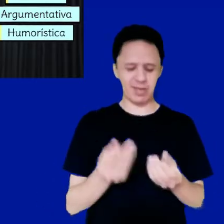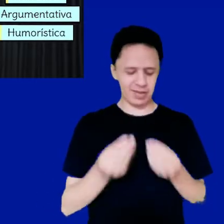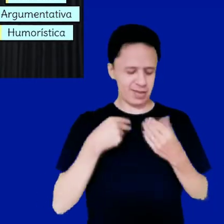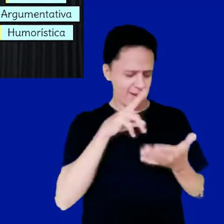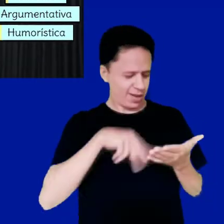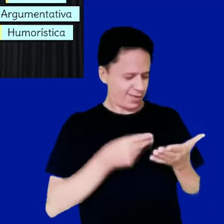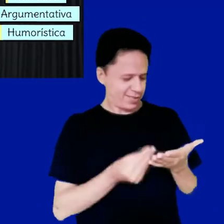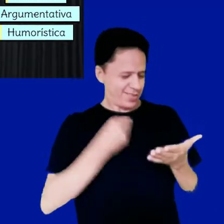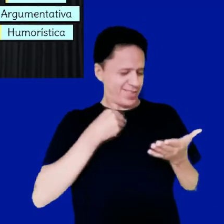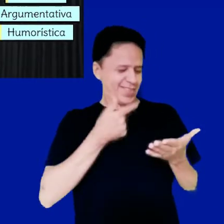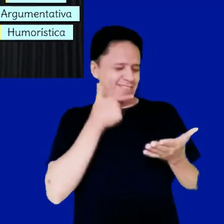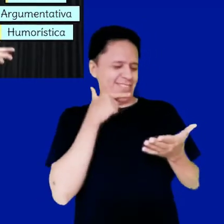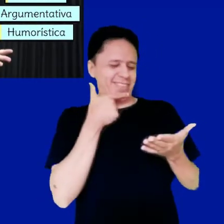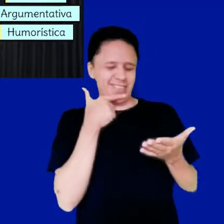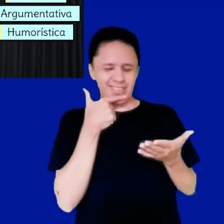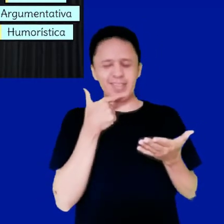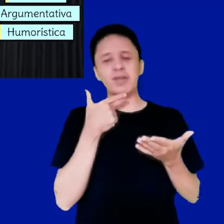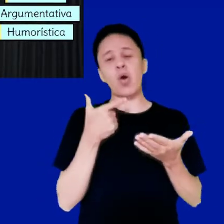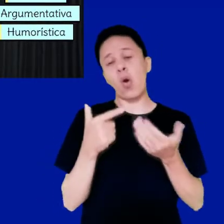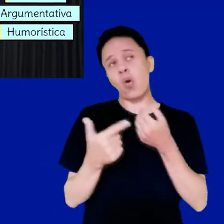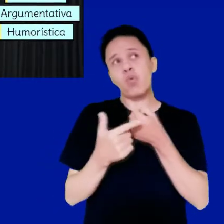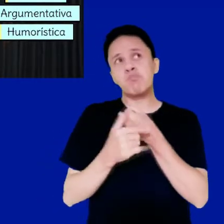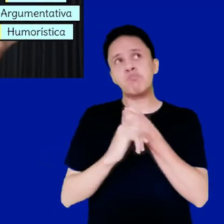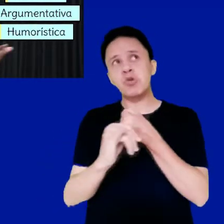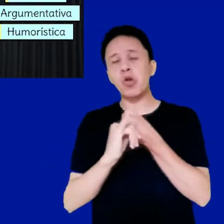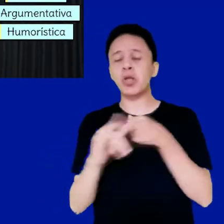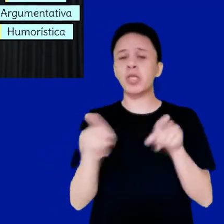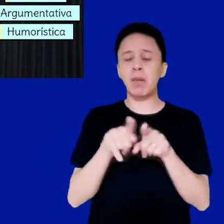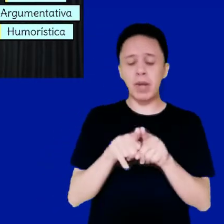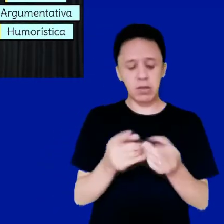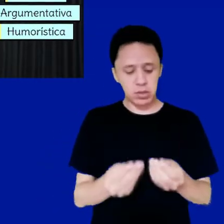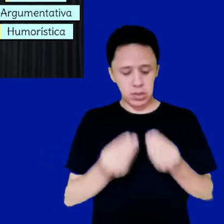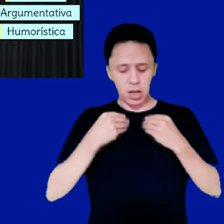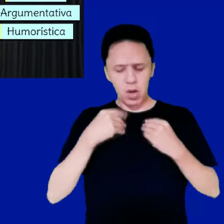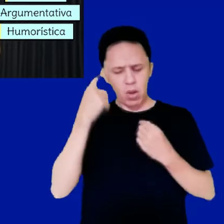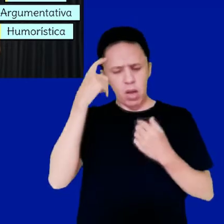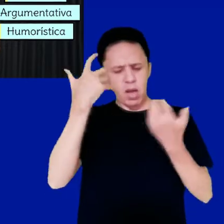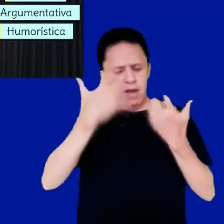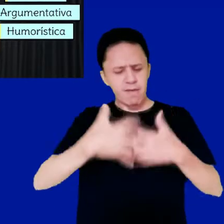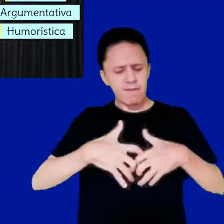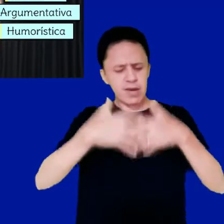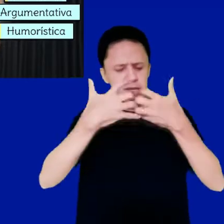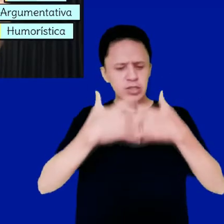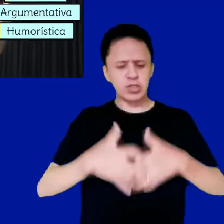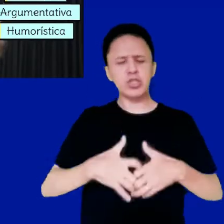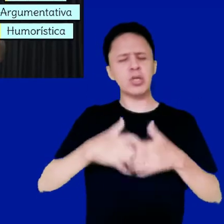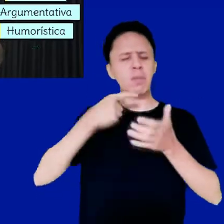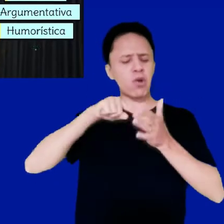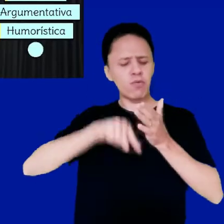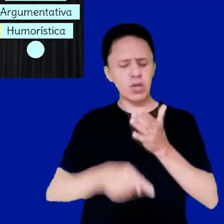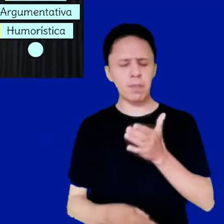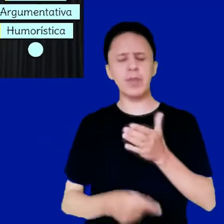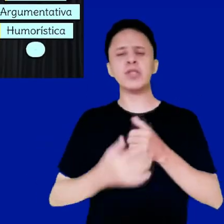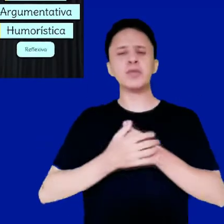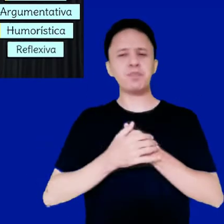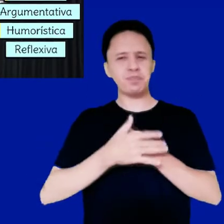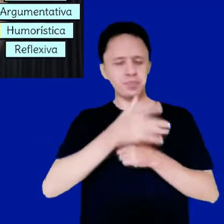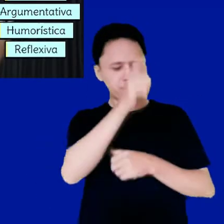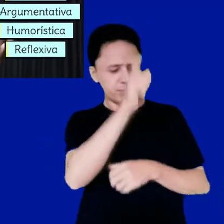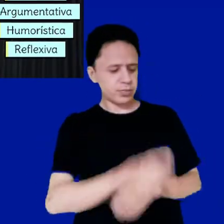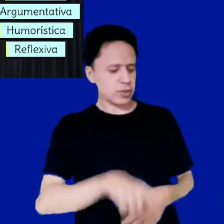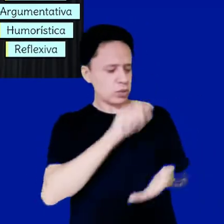são basicamente para fazer a gente rir. Outras crônicas já visam fazer com que a gente reflita sobre aquela questão